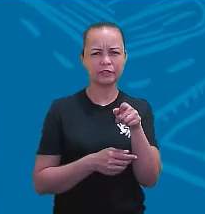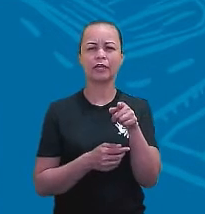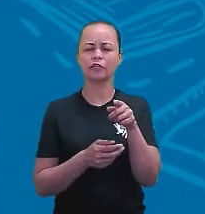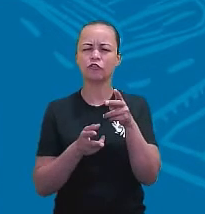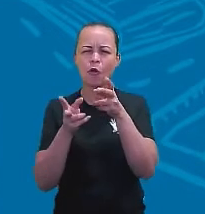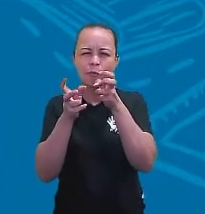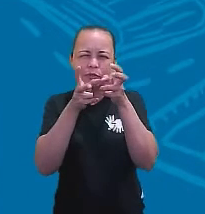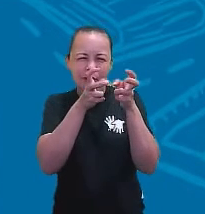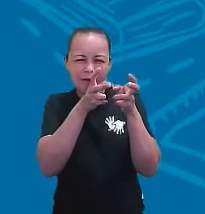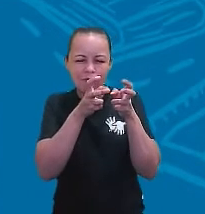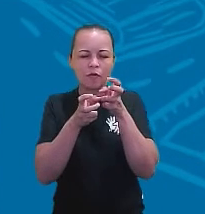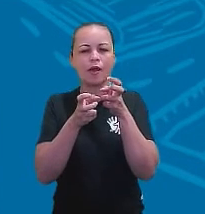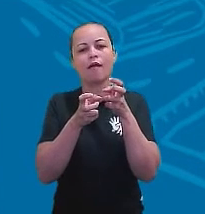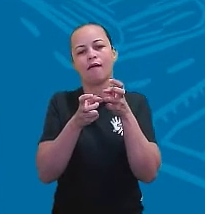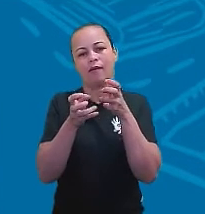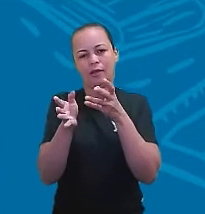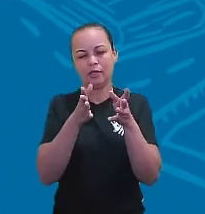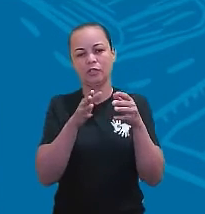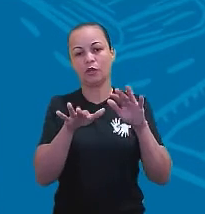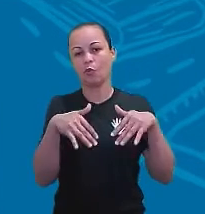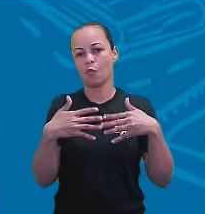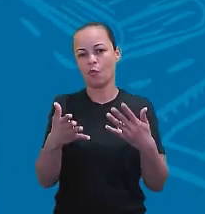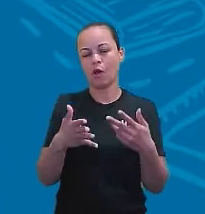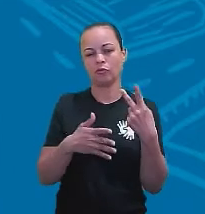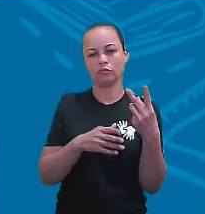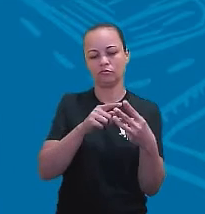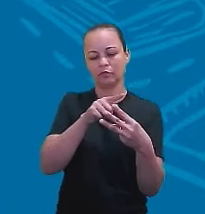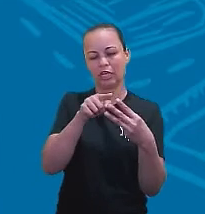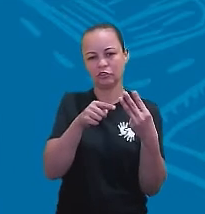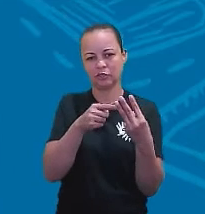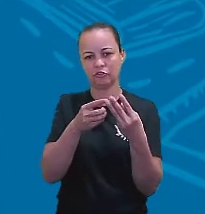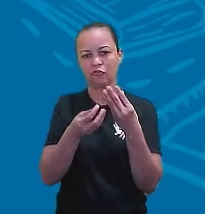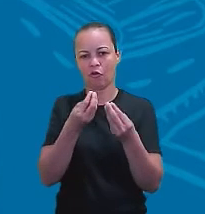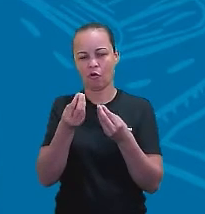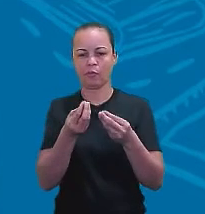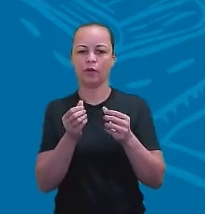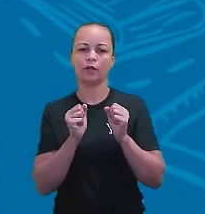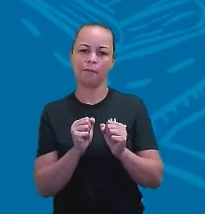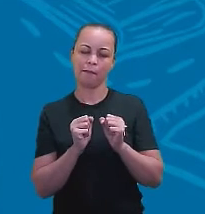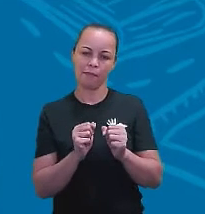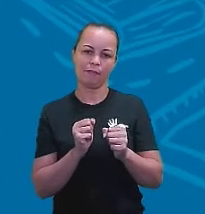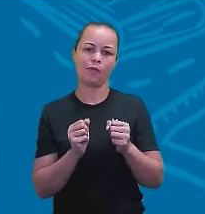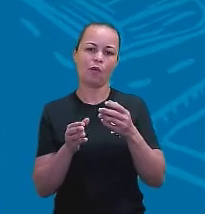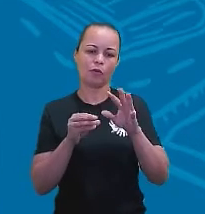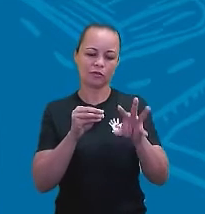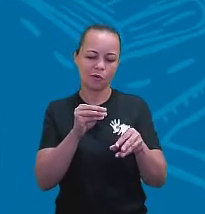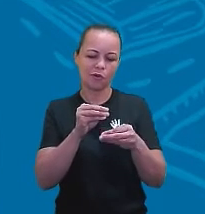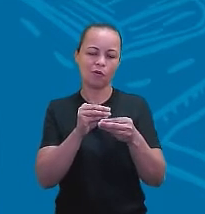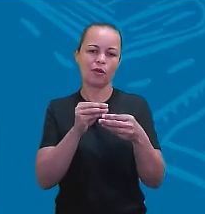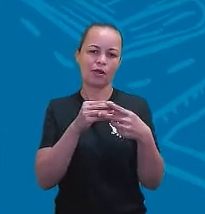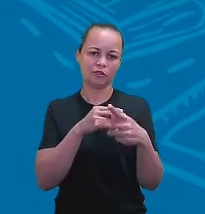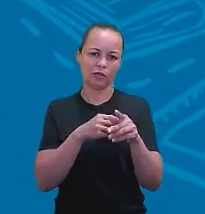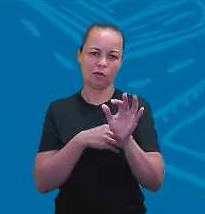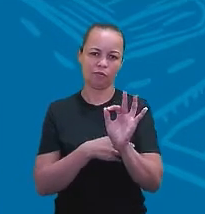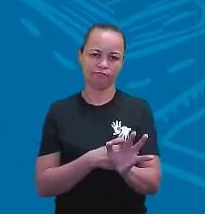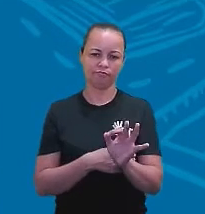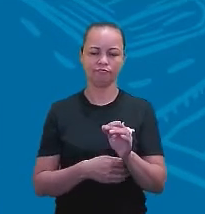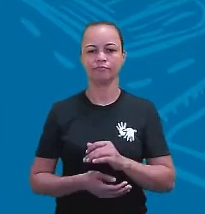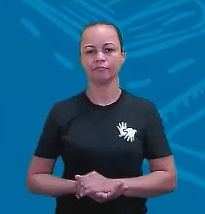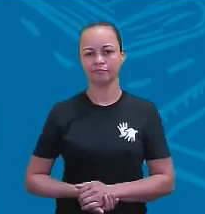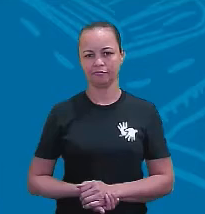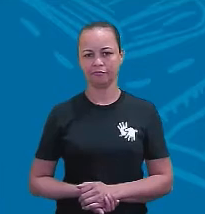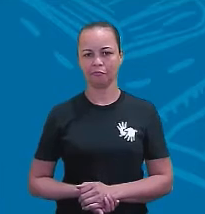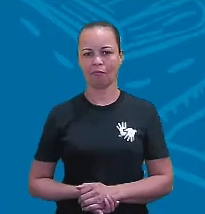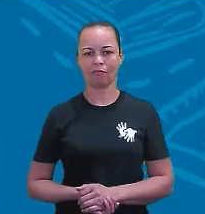olhar direitinho e vai observar qual das 3 formas que a gente pode colocar aí para estar correto,